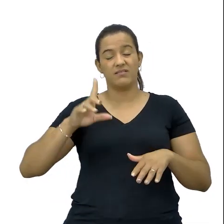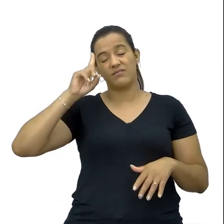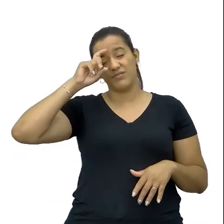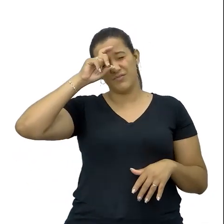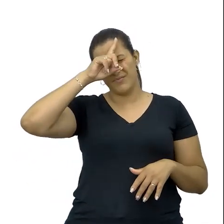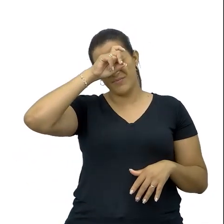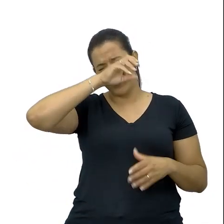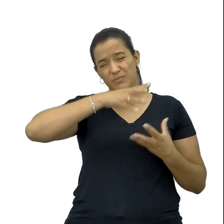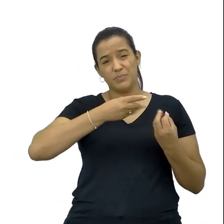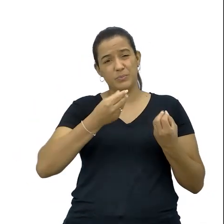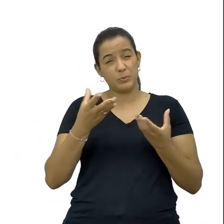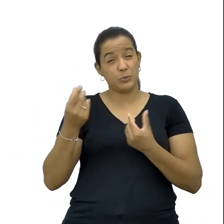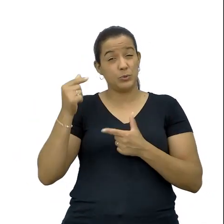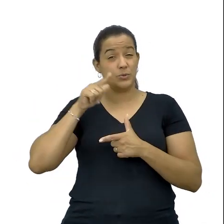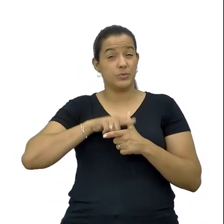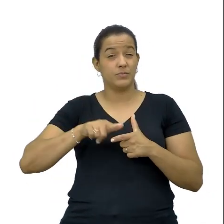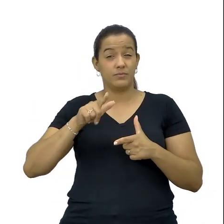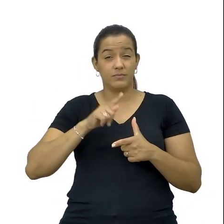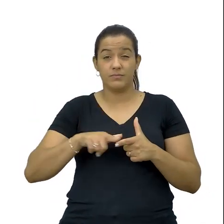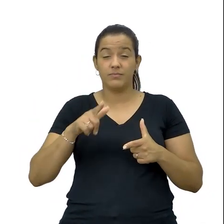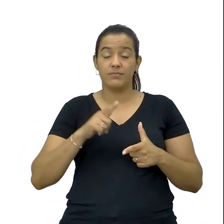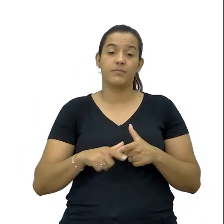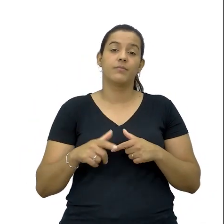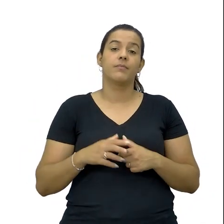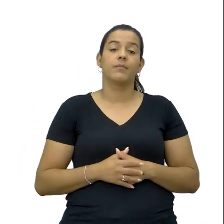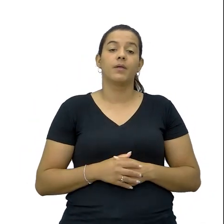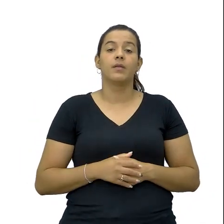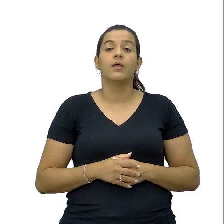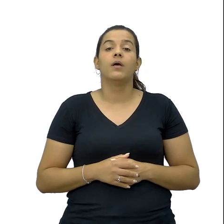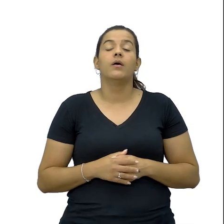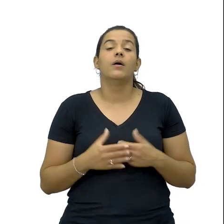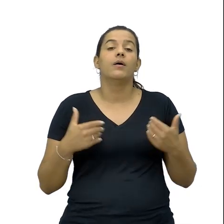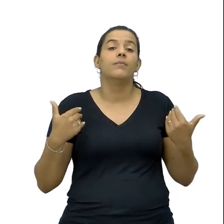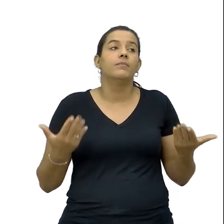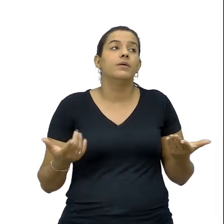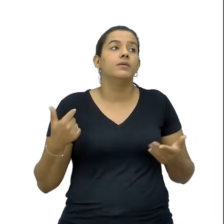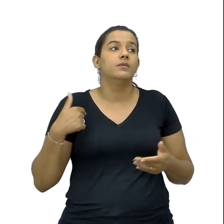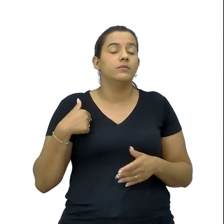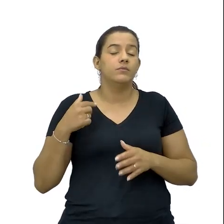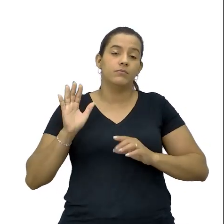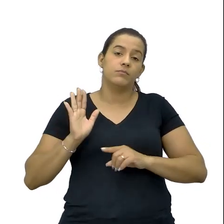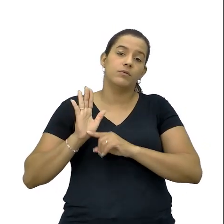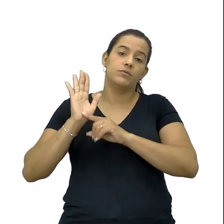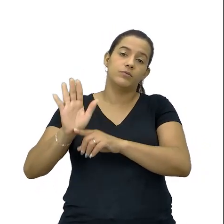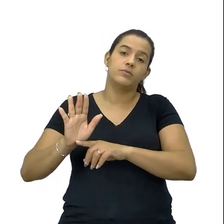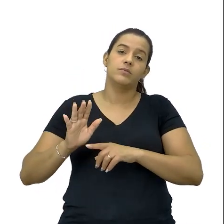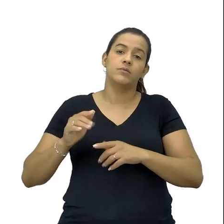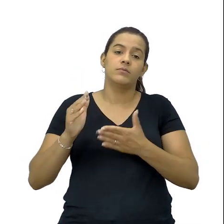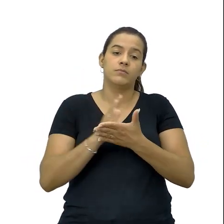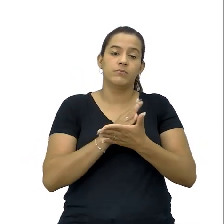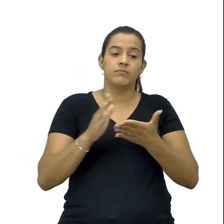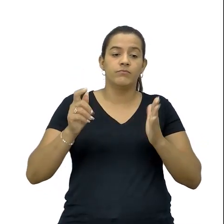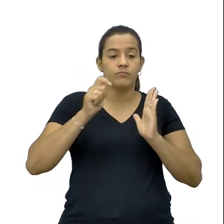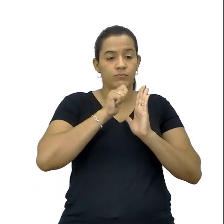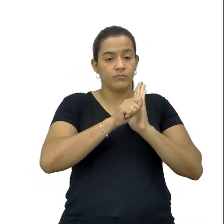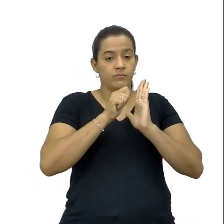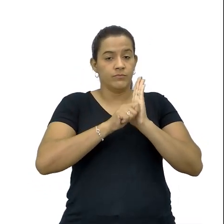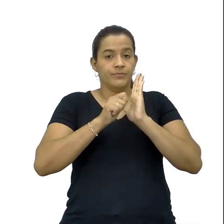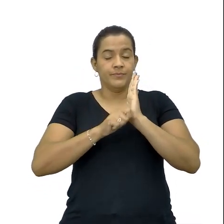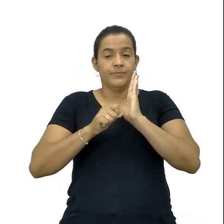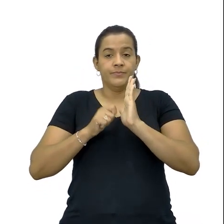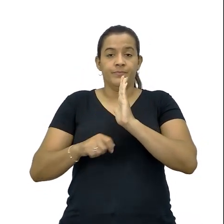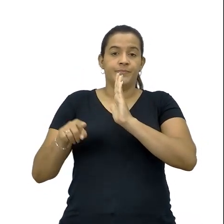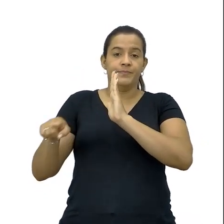que dá muito trabalho. De que forma eu posso orientar, fazer orientações por escrito mesmo, né, para